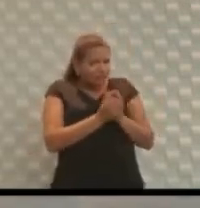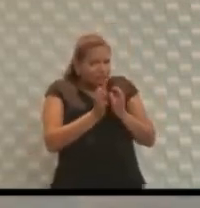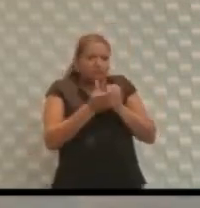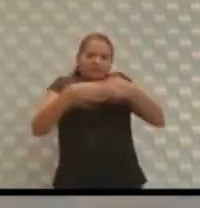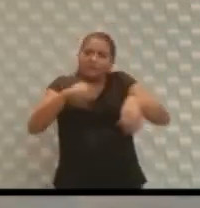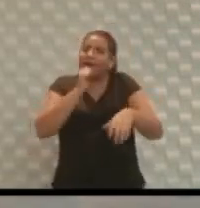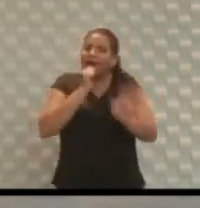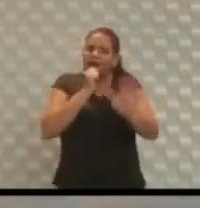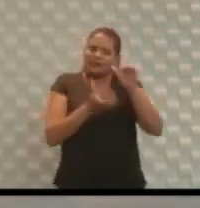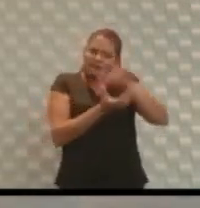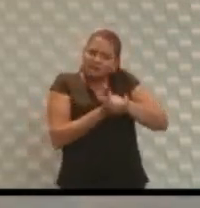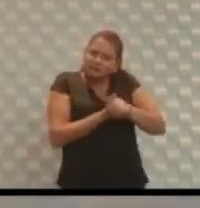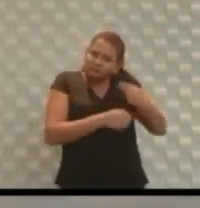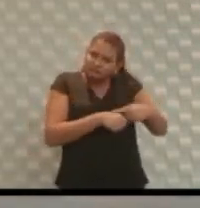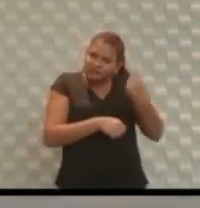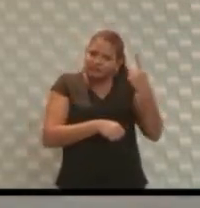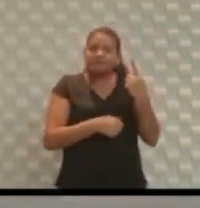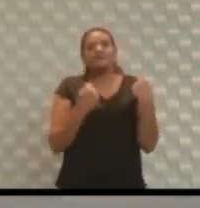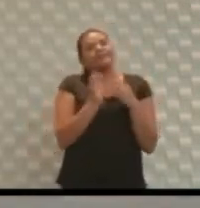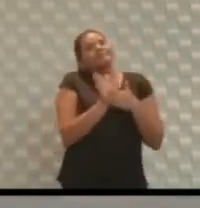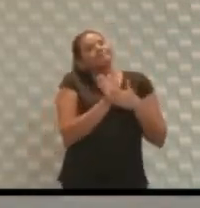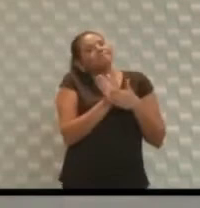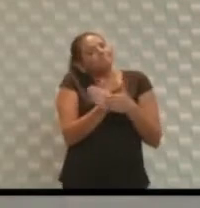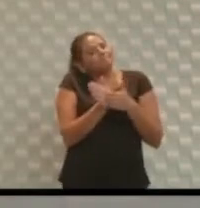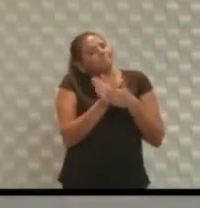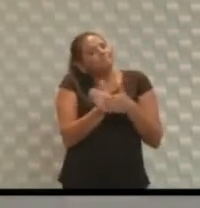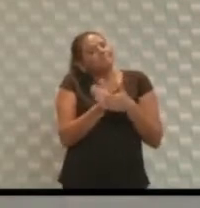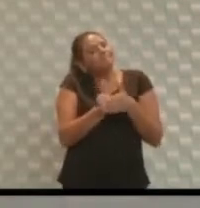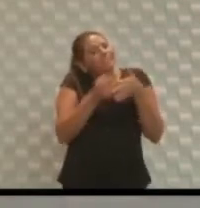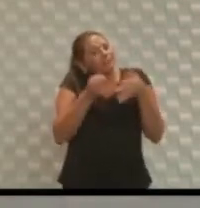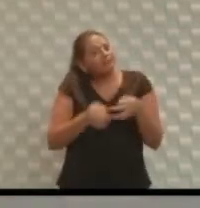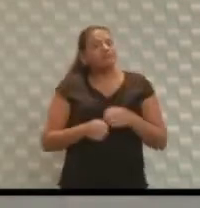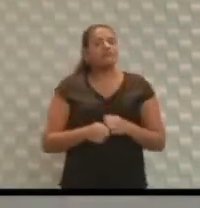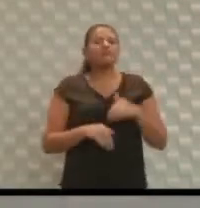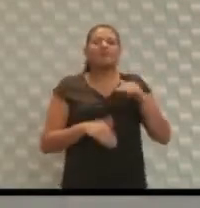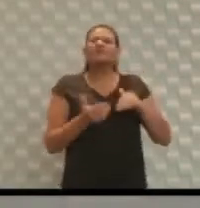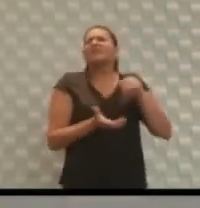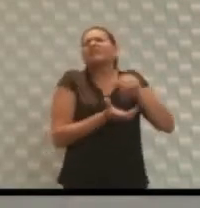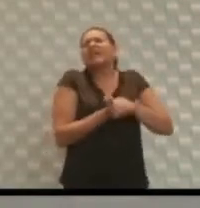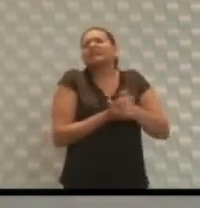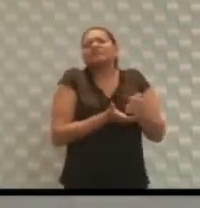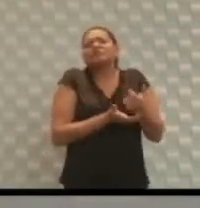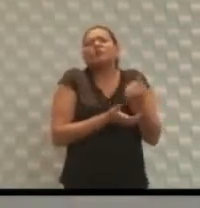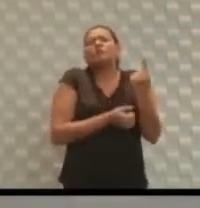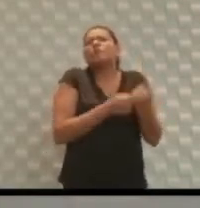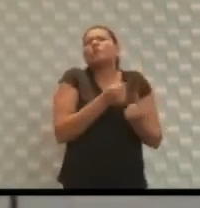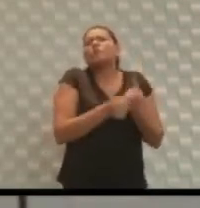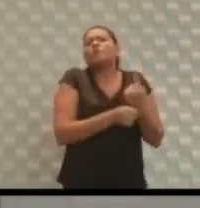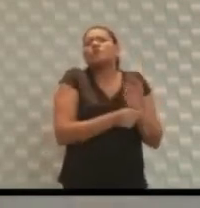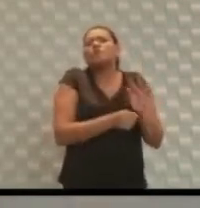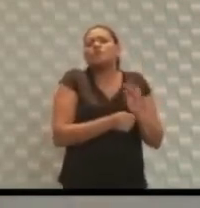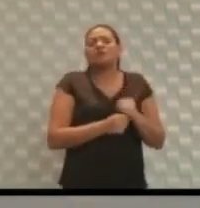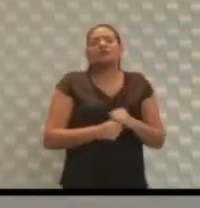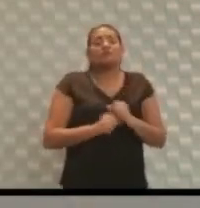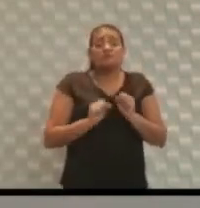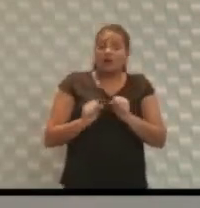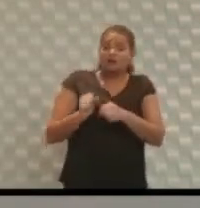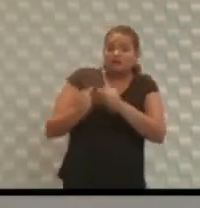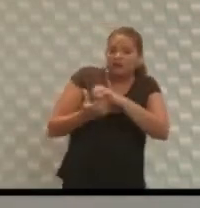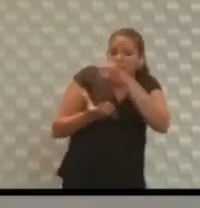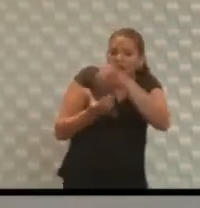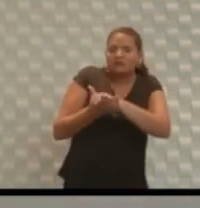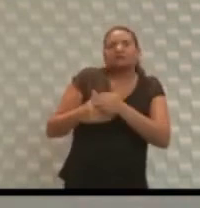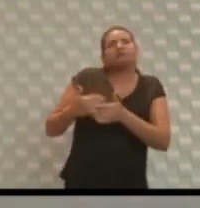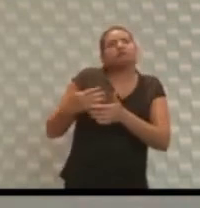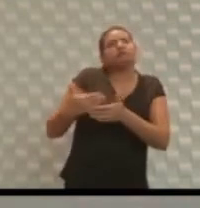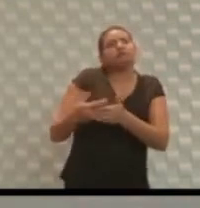certo agora. Pode ser o primeiro ano, o décimo ano, o vigésimo ano, o trigésimo